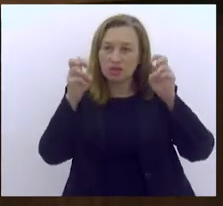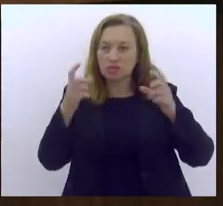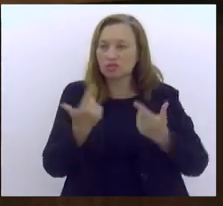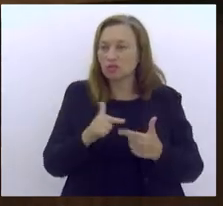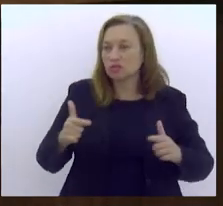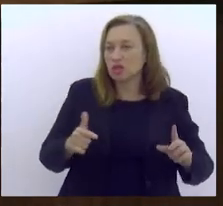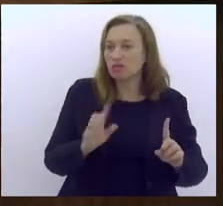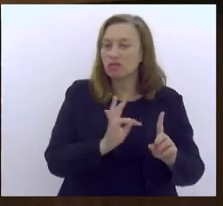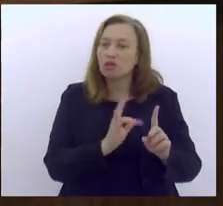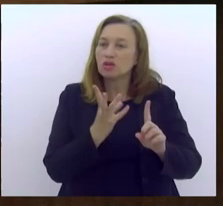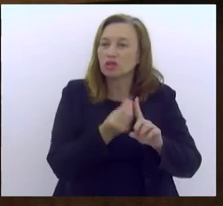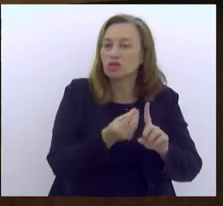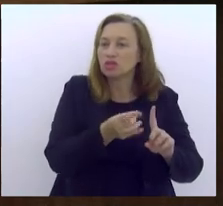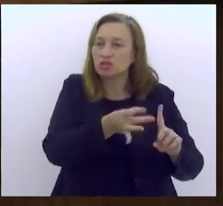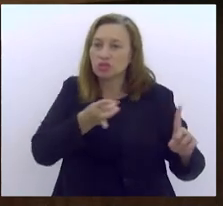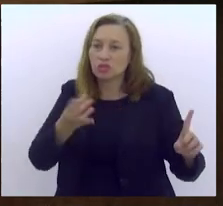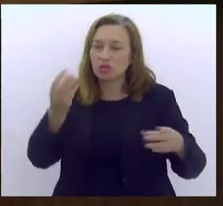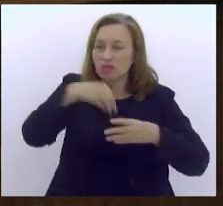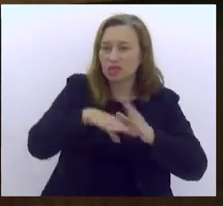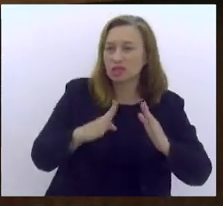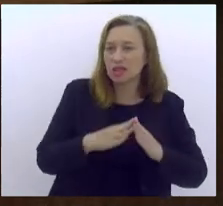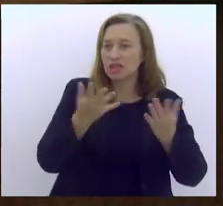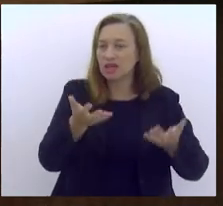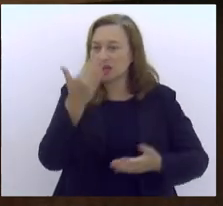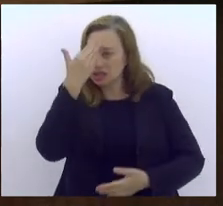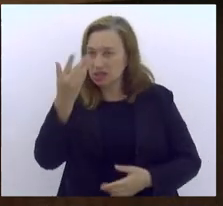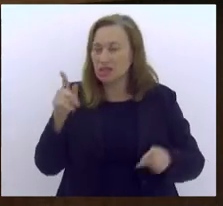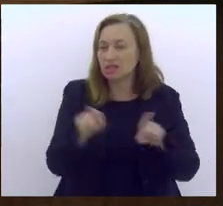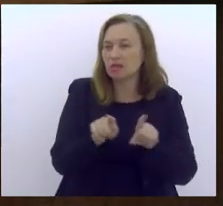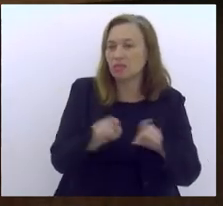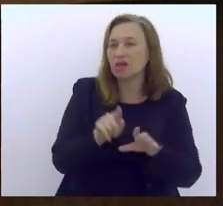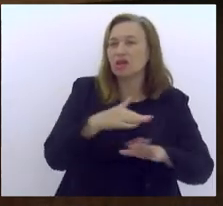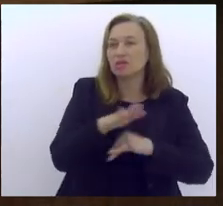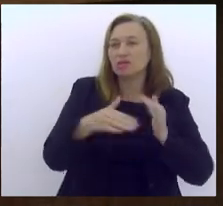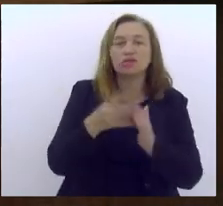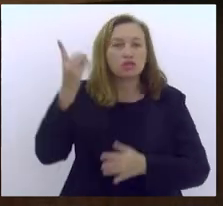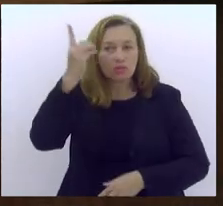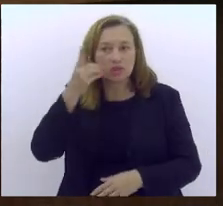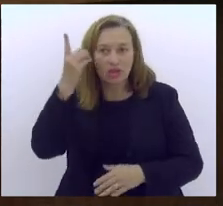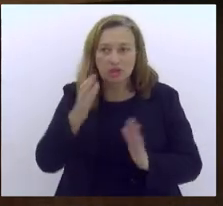de transfobia aqui nessa casa. E queria muito agradecer também a todos os parlamentares hoje,